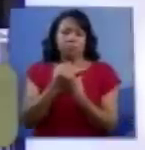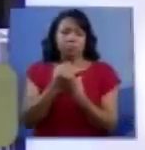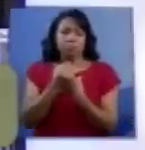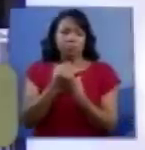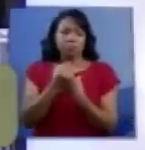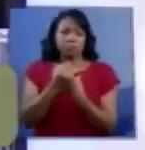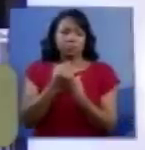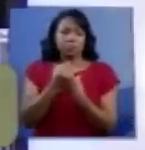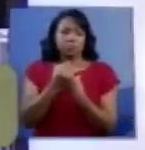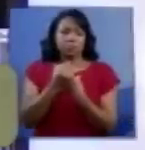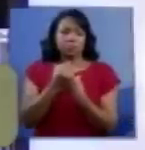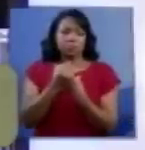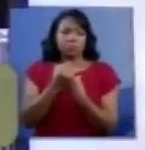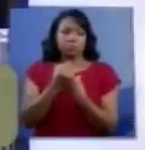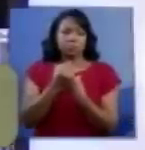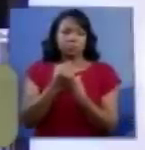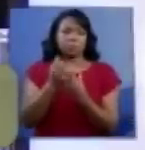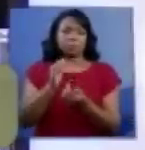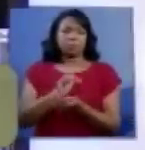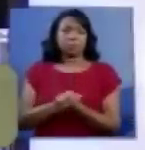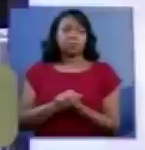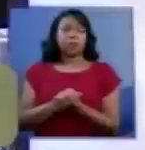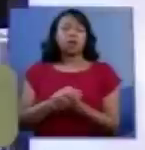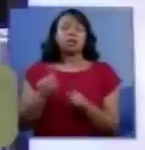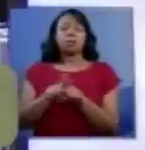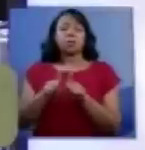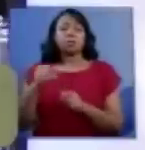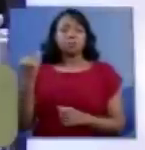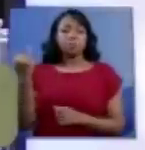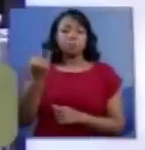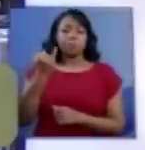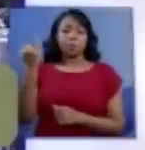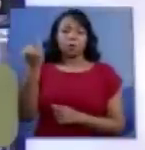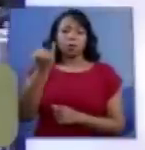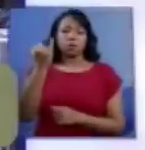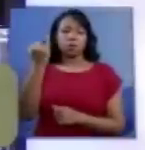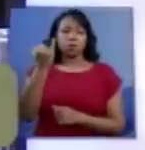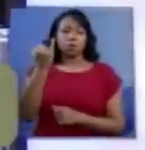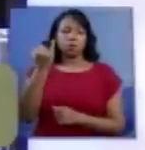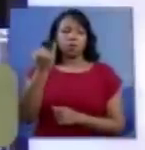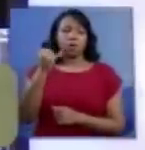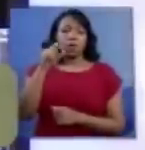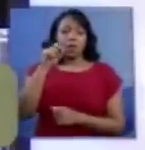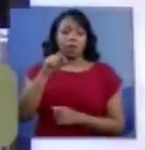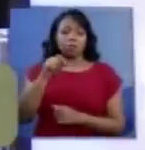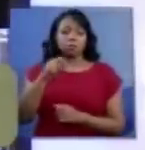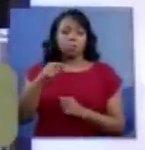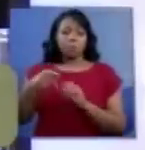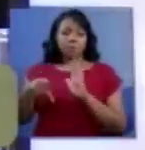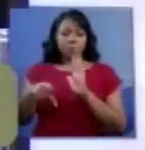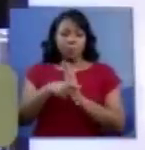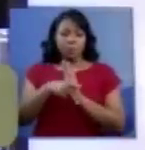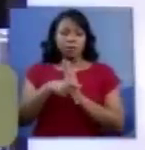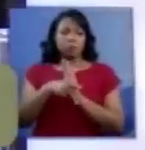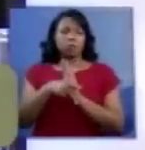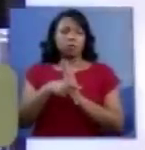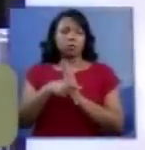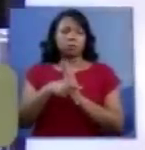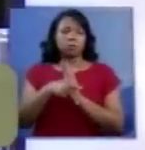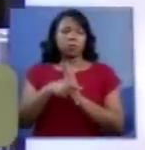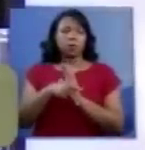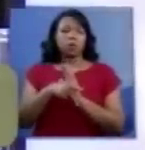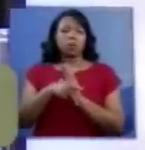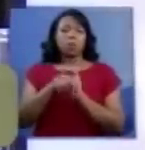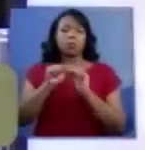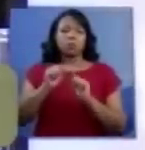odierna e e importante que esta estes padrões são padrões que